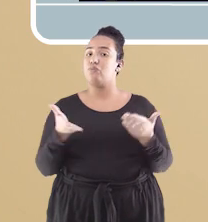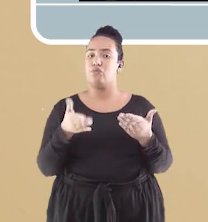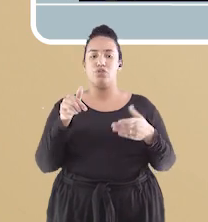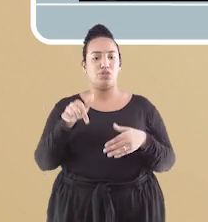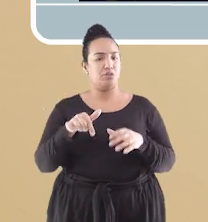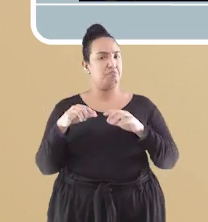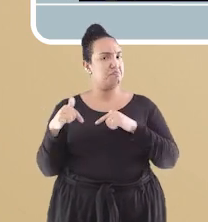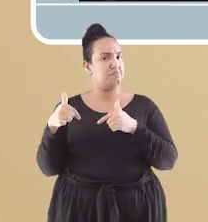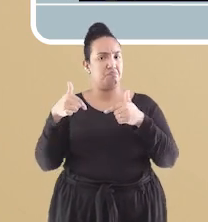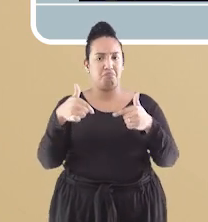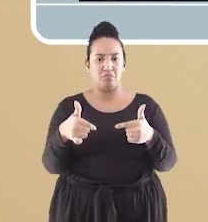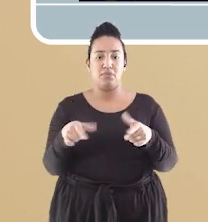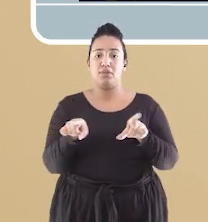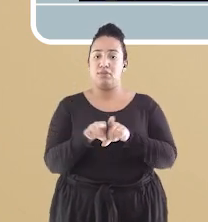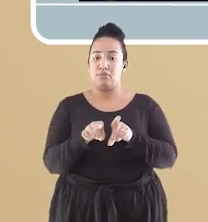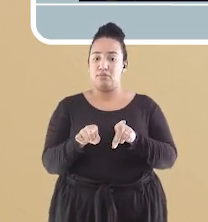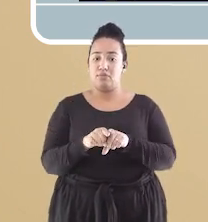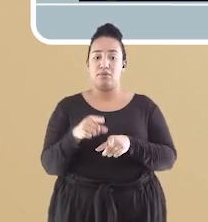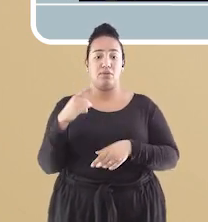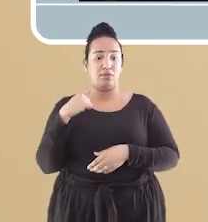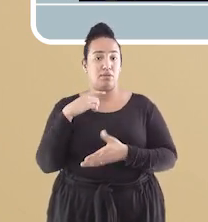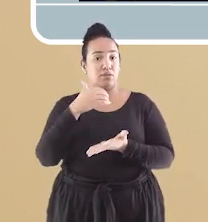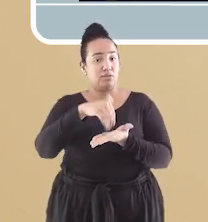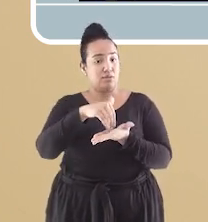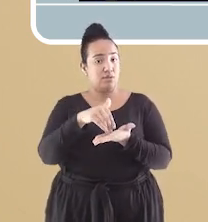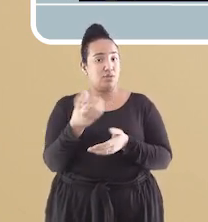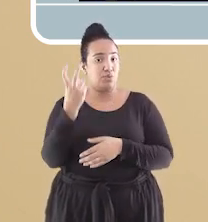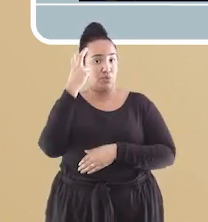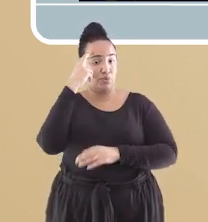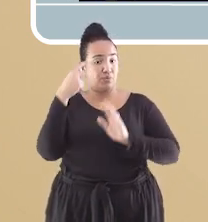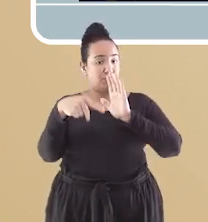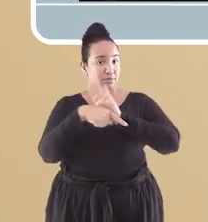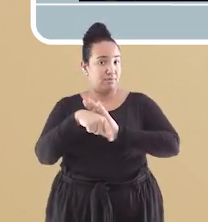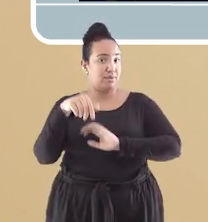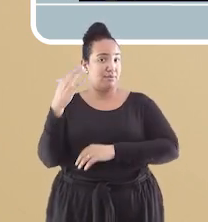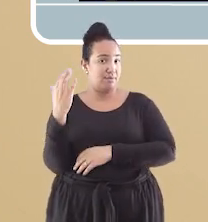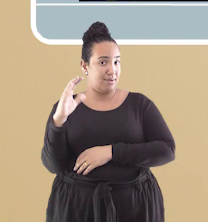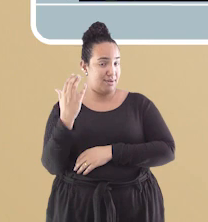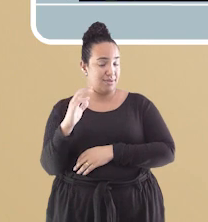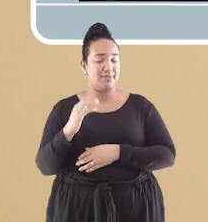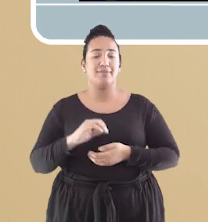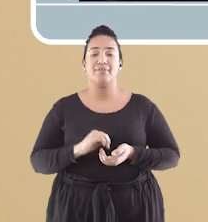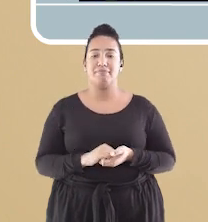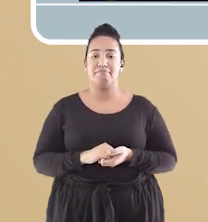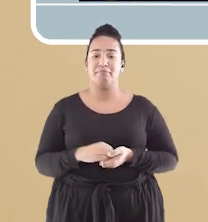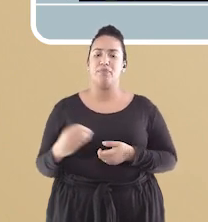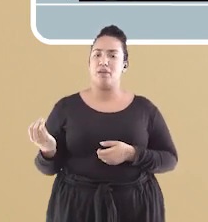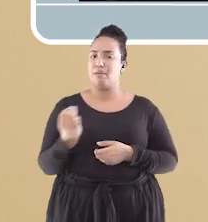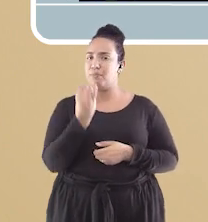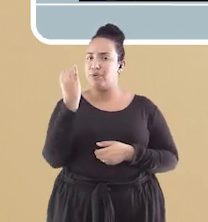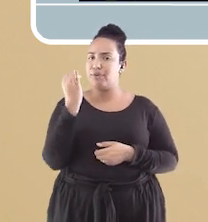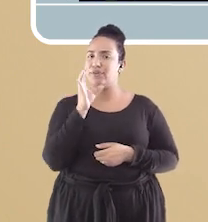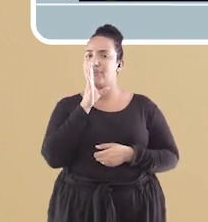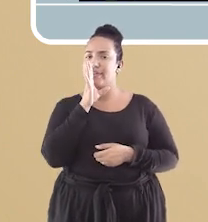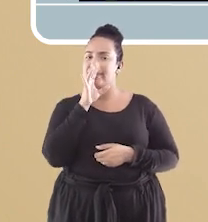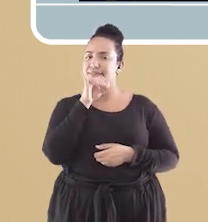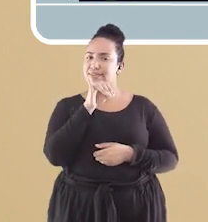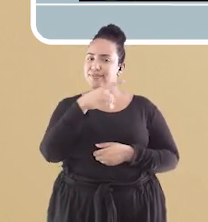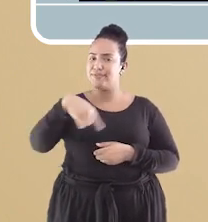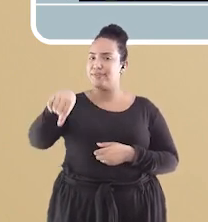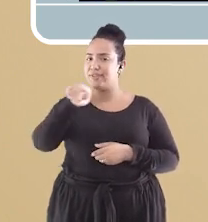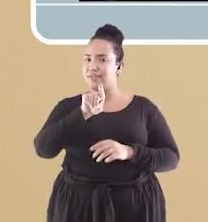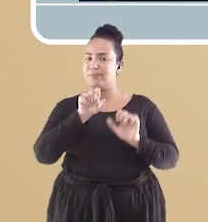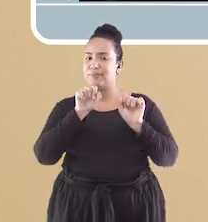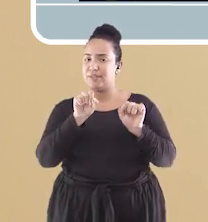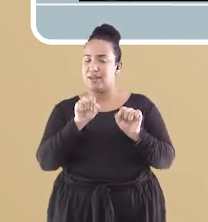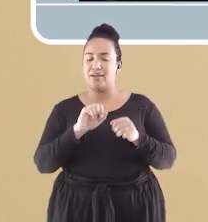plena atividade, abrigando inclusive a Secretaria de Cultura de Cariacica. Vale a pena conhecer quando vocês tiverem a